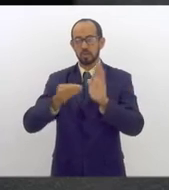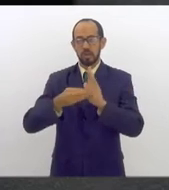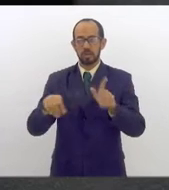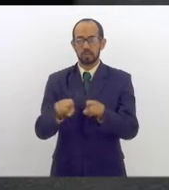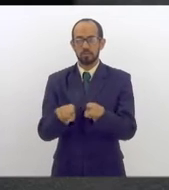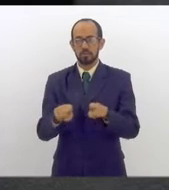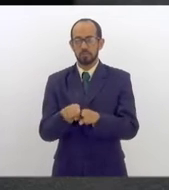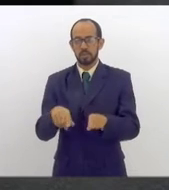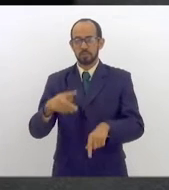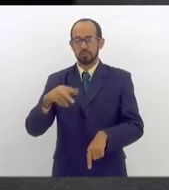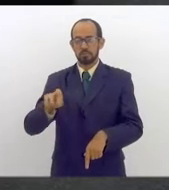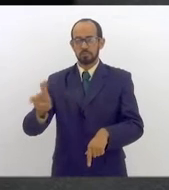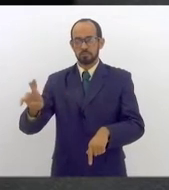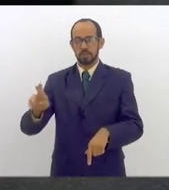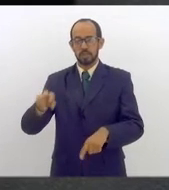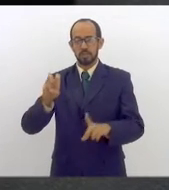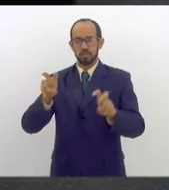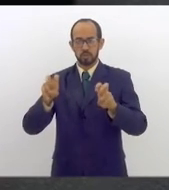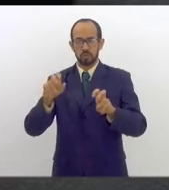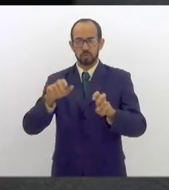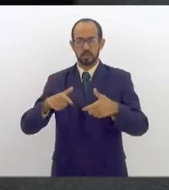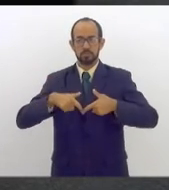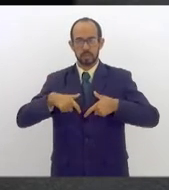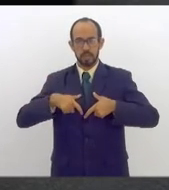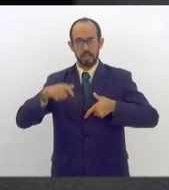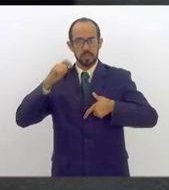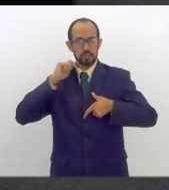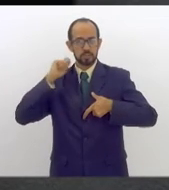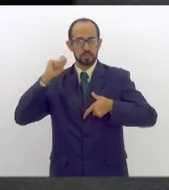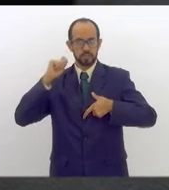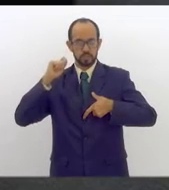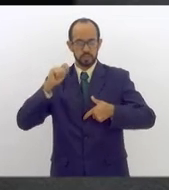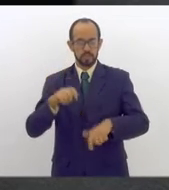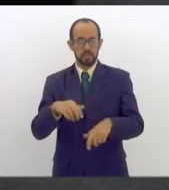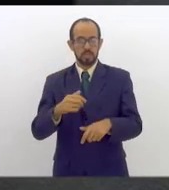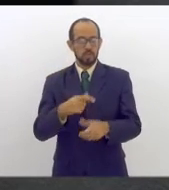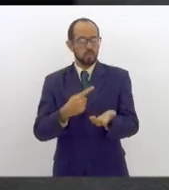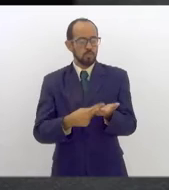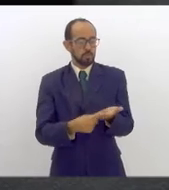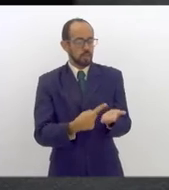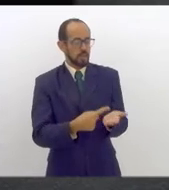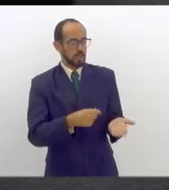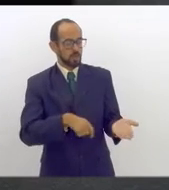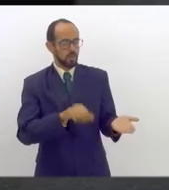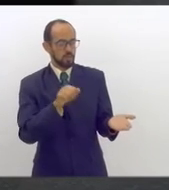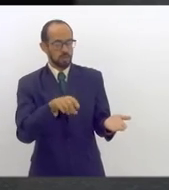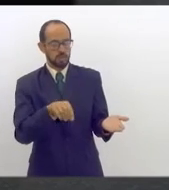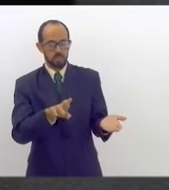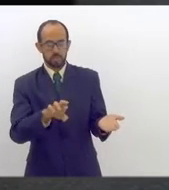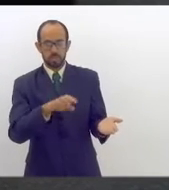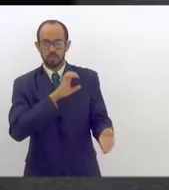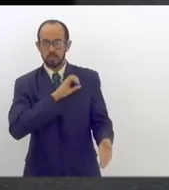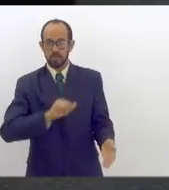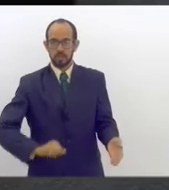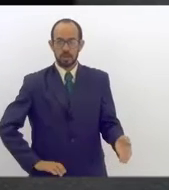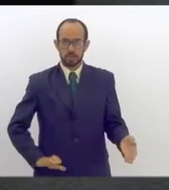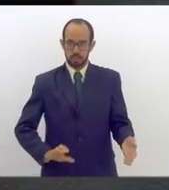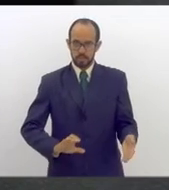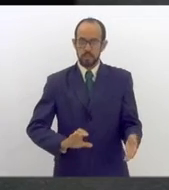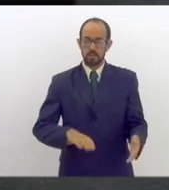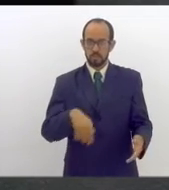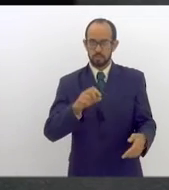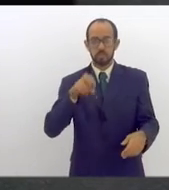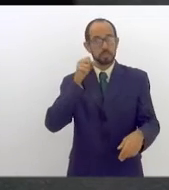esses projetos de resolução referentes às medalhas Tiradentes. Então combinei com o presidente André, e acho que podia já deixar programado que a quinta-feira da semana que